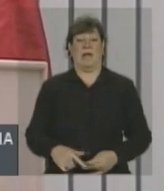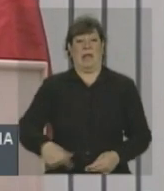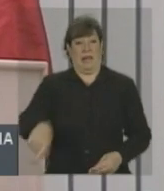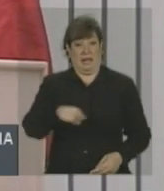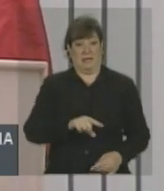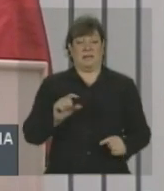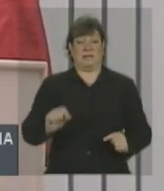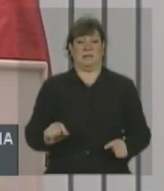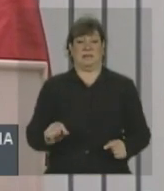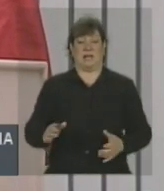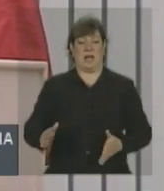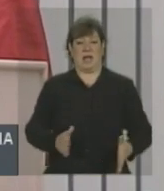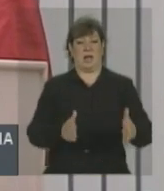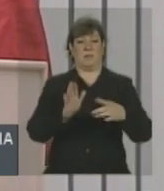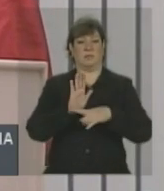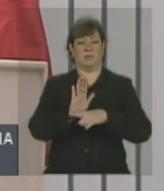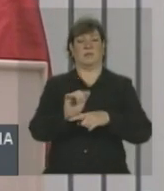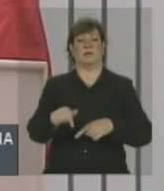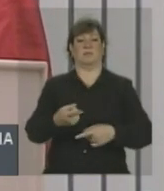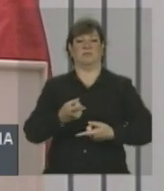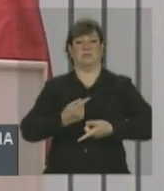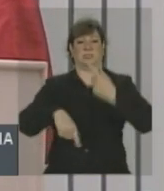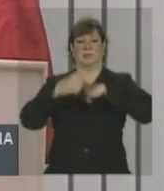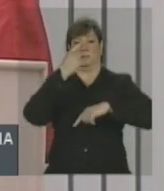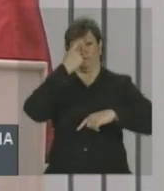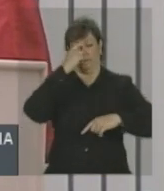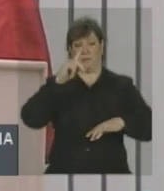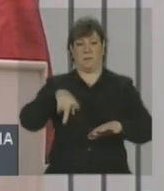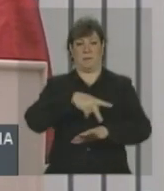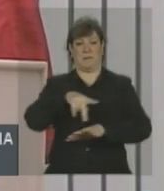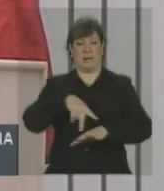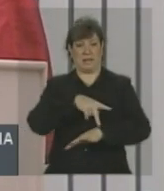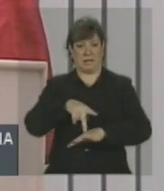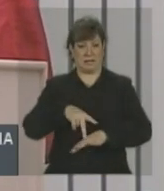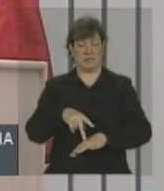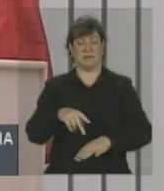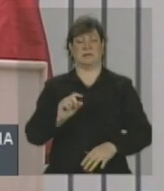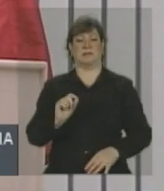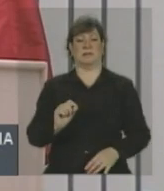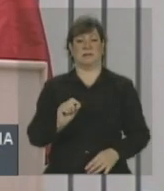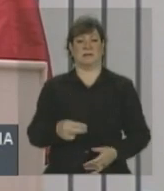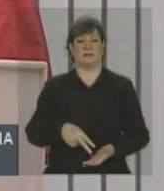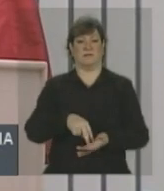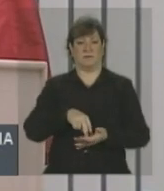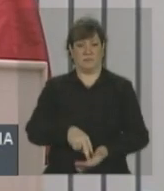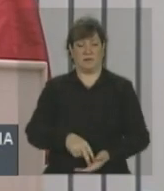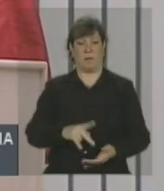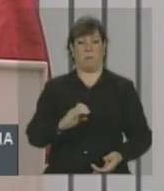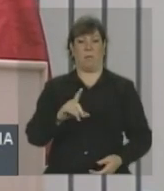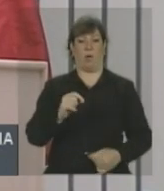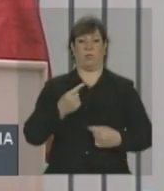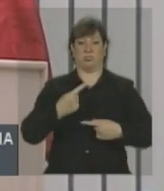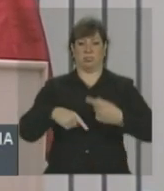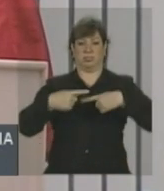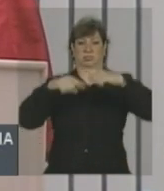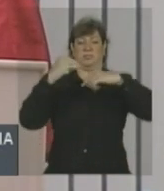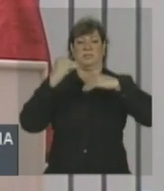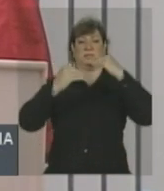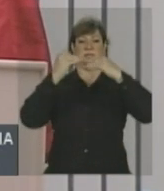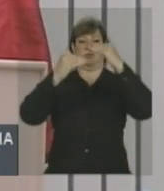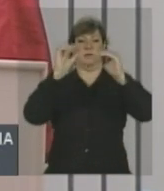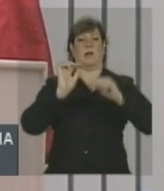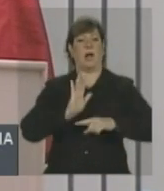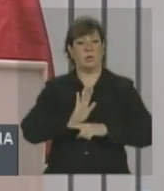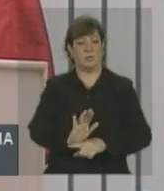caminho fez da Índia uma nação destinada a consolidar-se como um polo de progresso e a